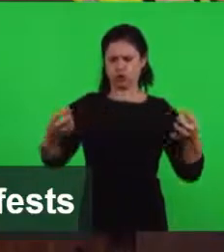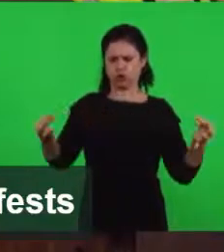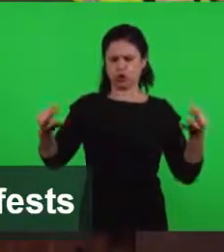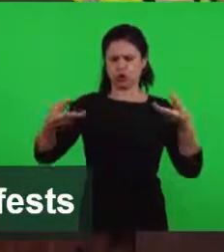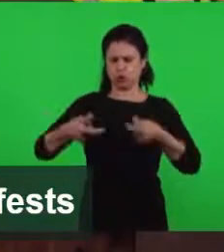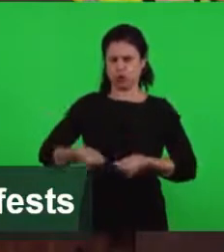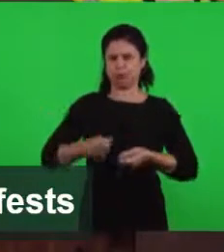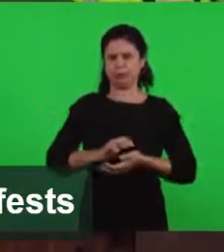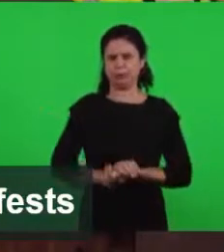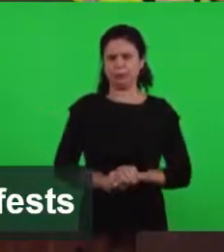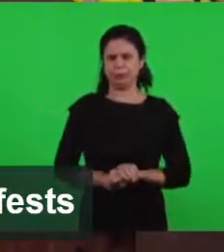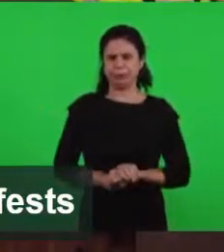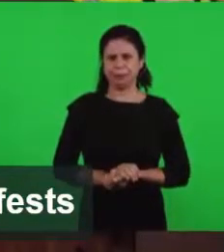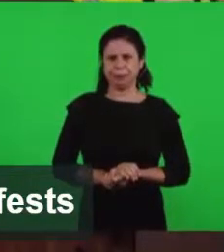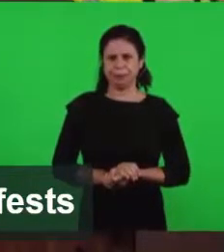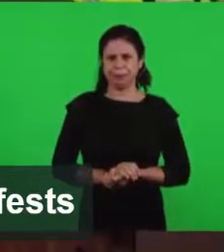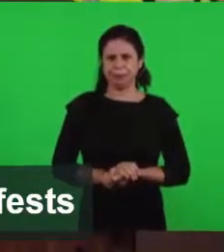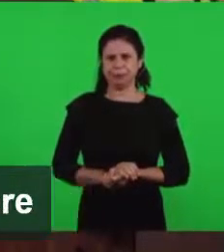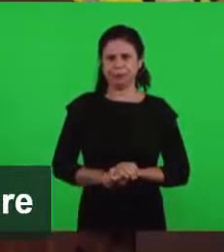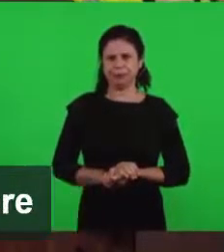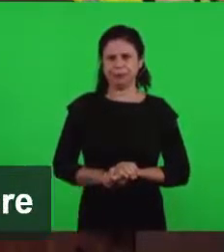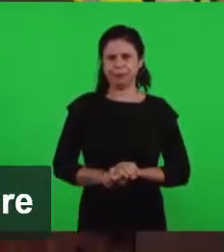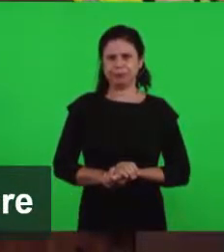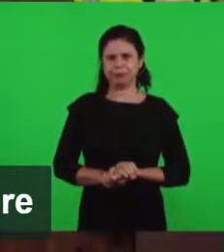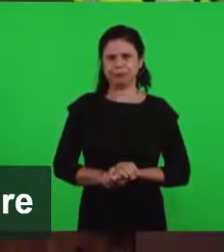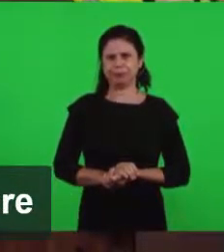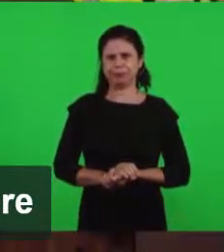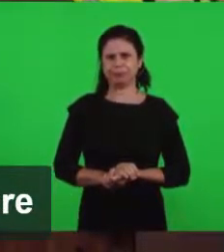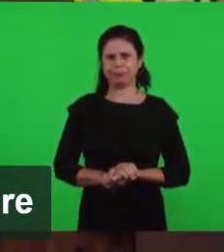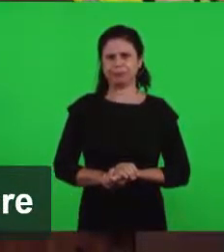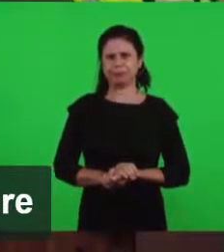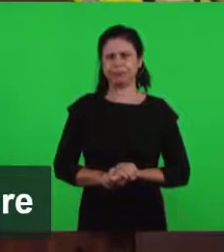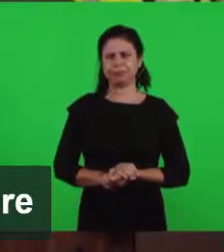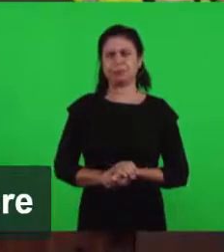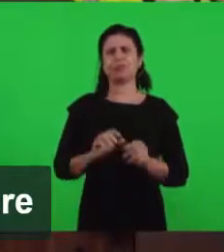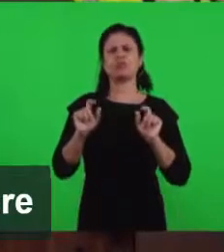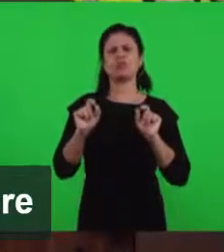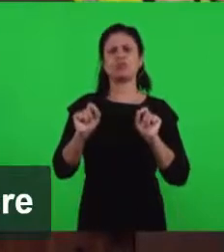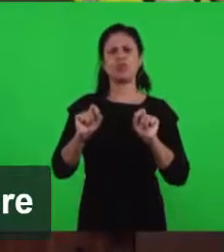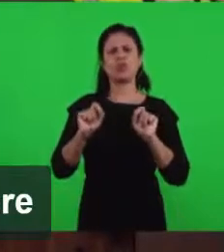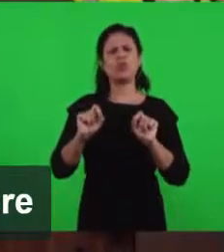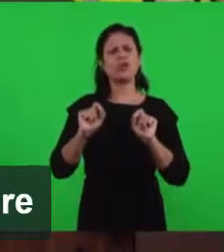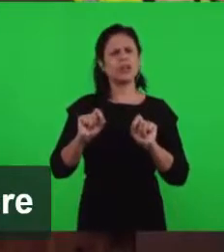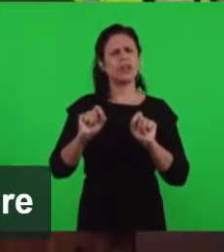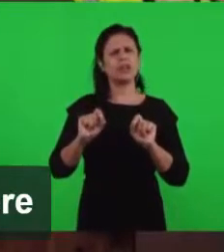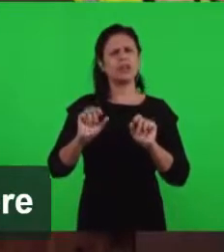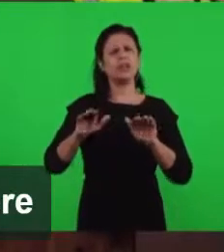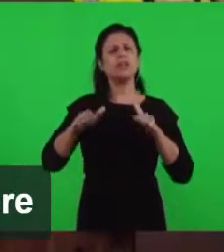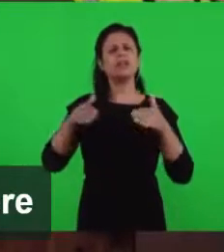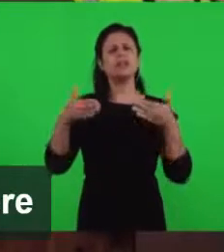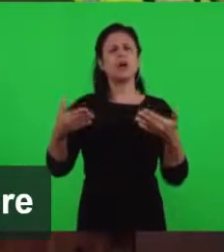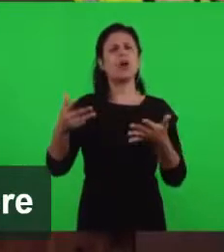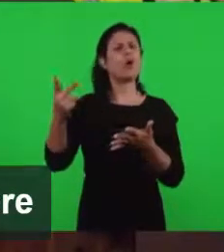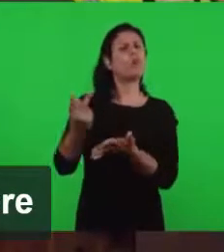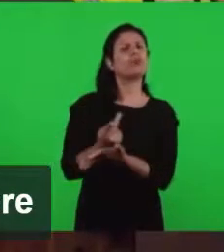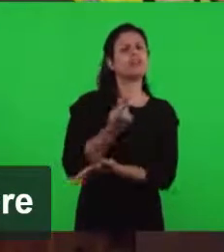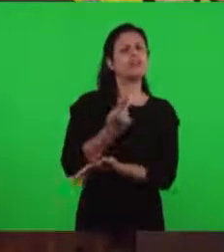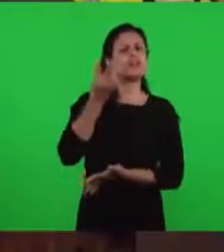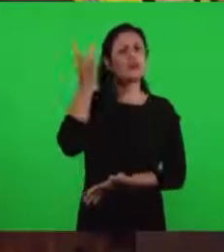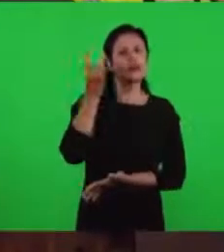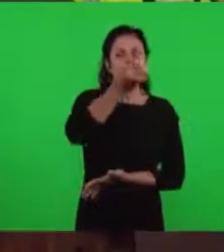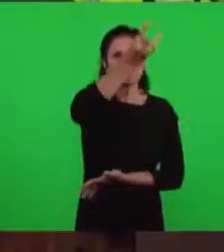o que se manifesta na verdade é a alteração do espírito santo